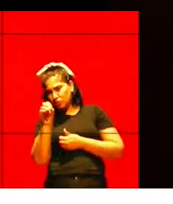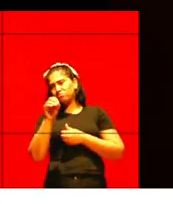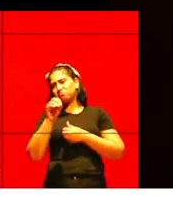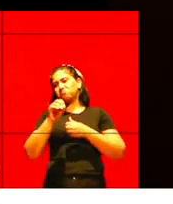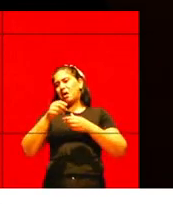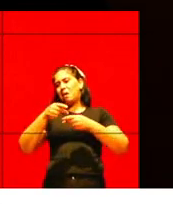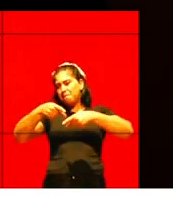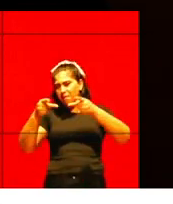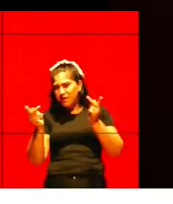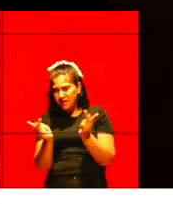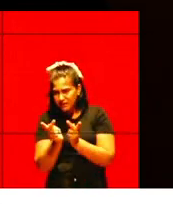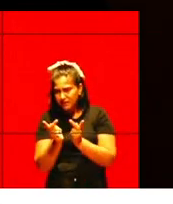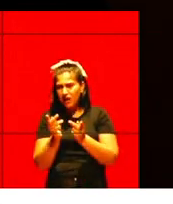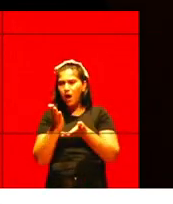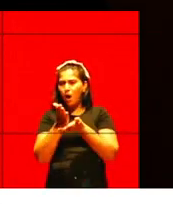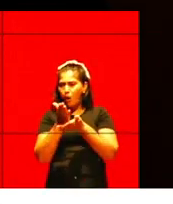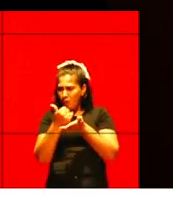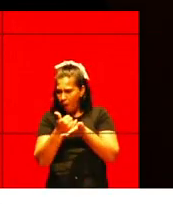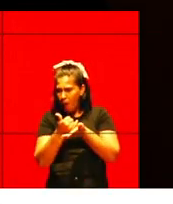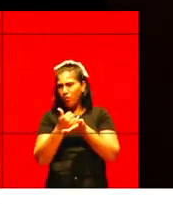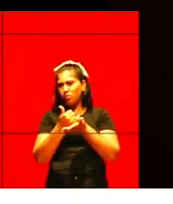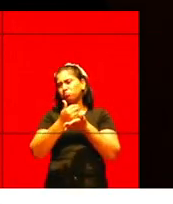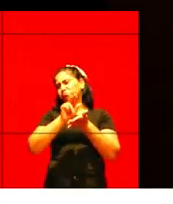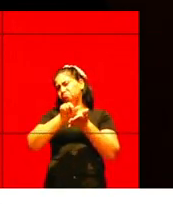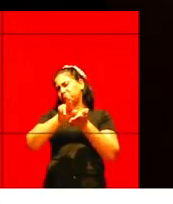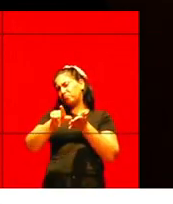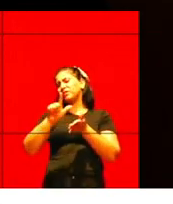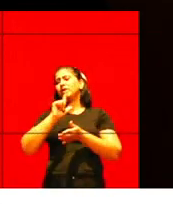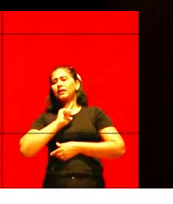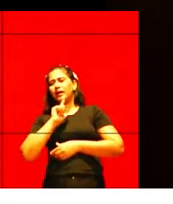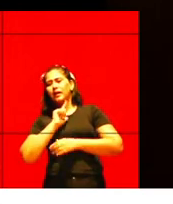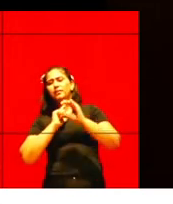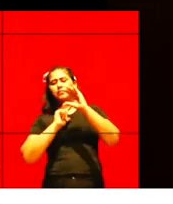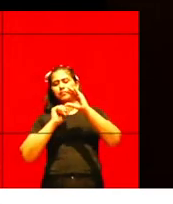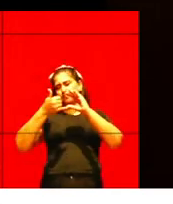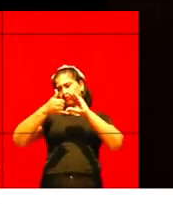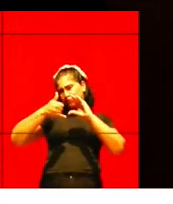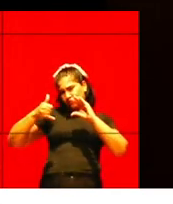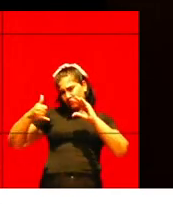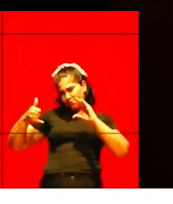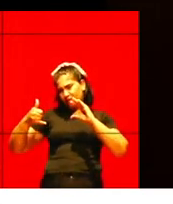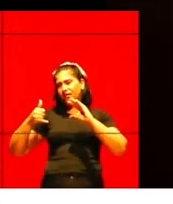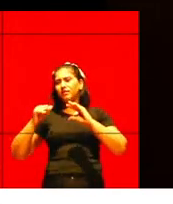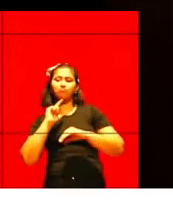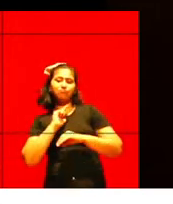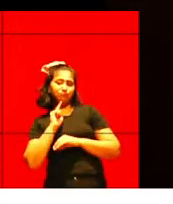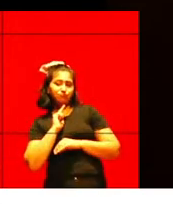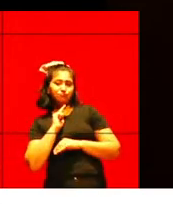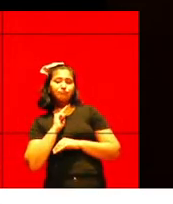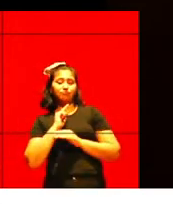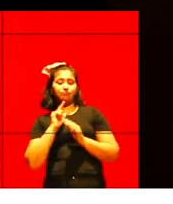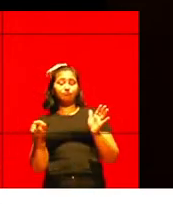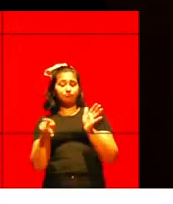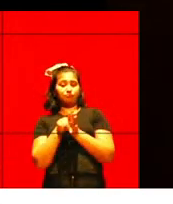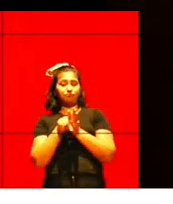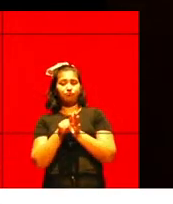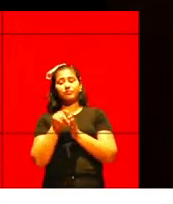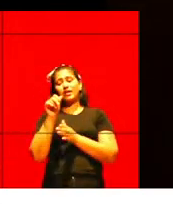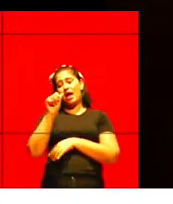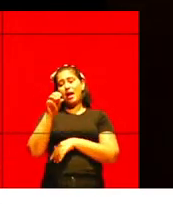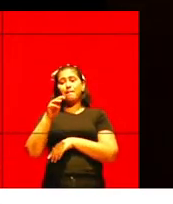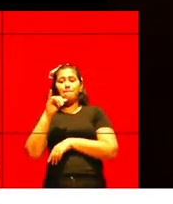pizza, bolo, tudo isso são ricos em carboidratos. E são ricos especificamente em